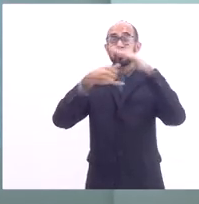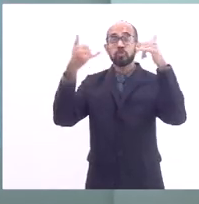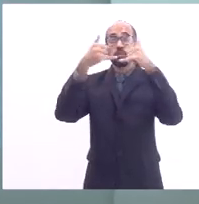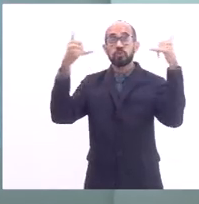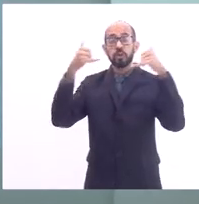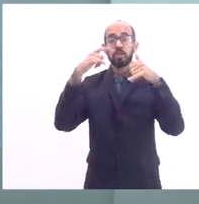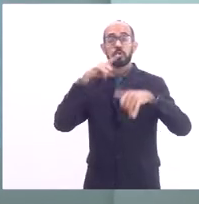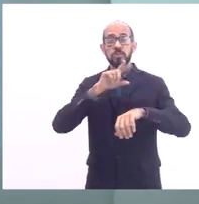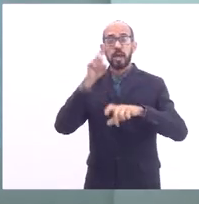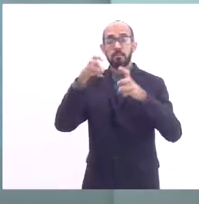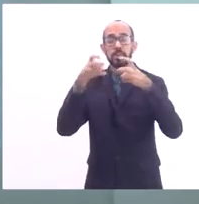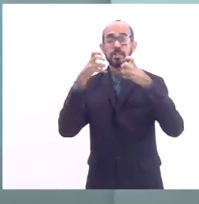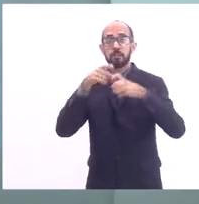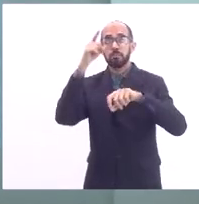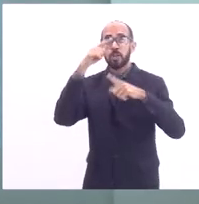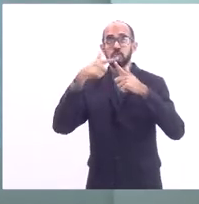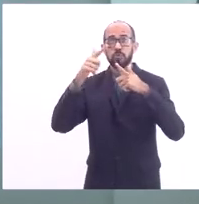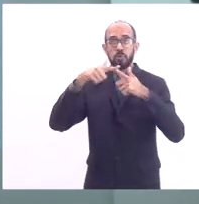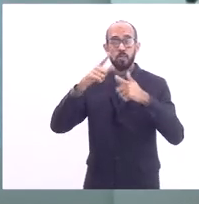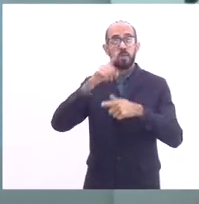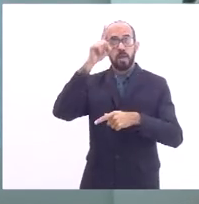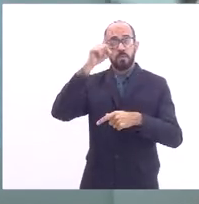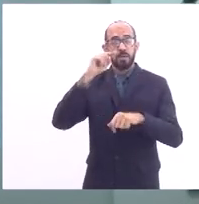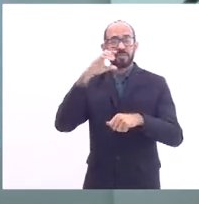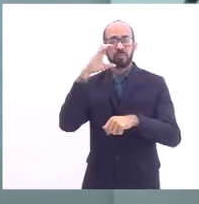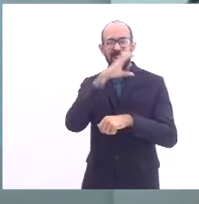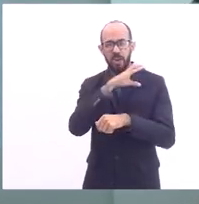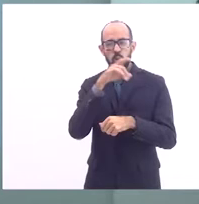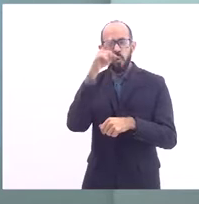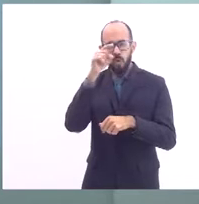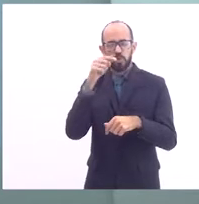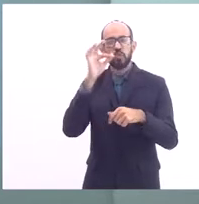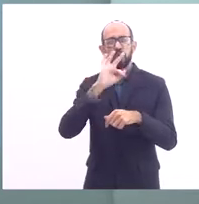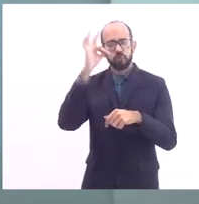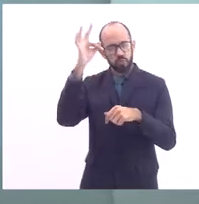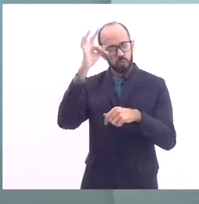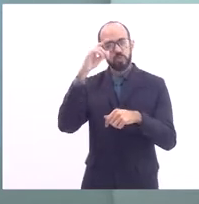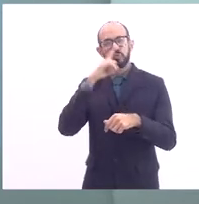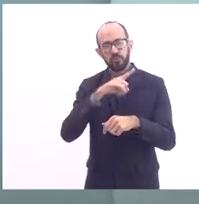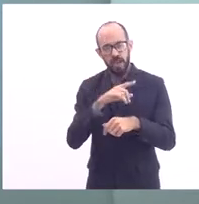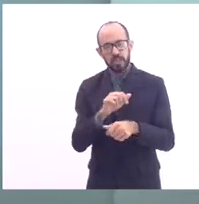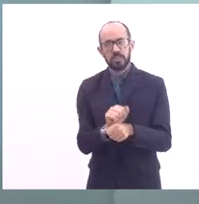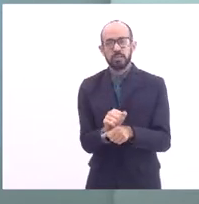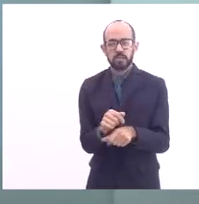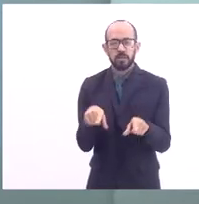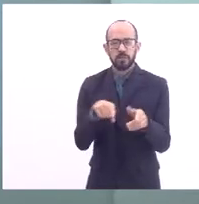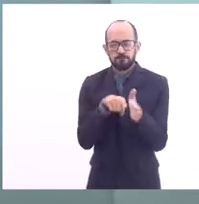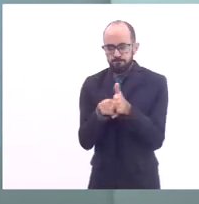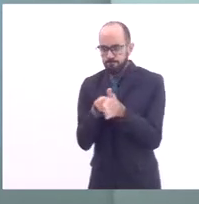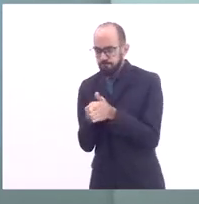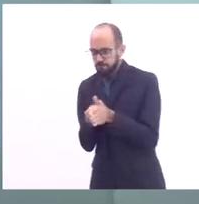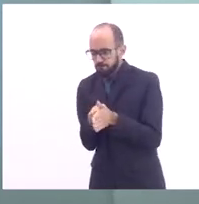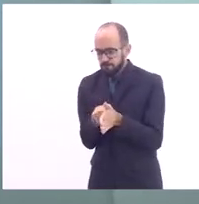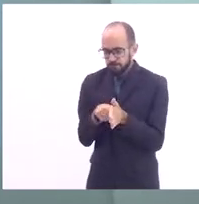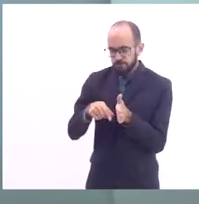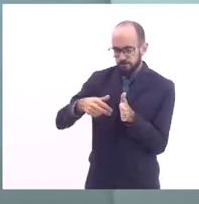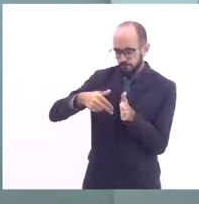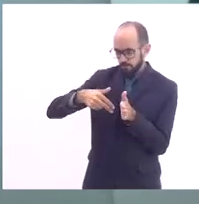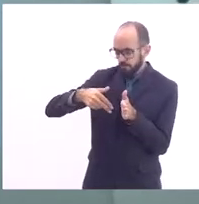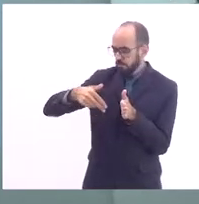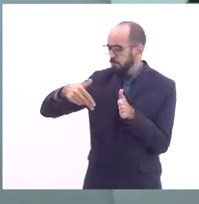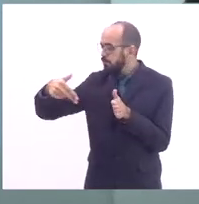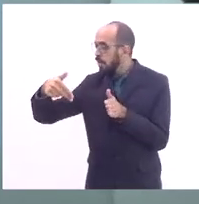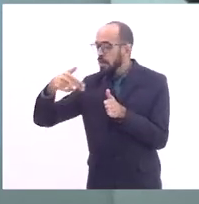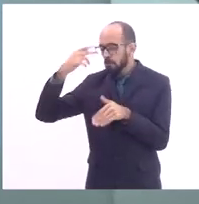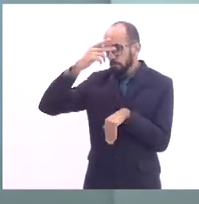com pontos quentes que poderiam ser problemas de futuras interrupções. Inspeções pedestres, hoje nós temos vários gestores de